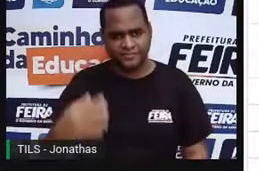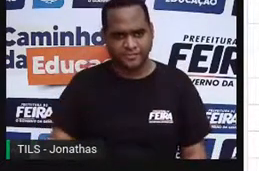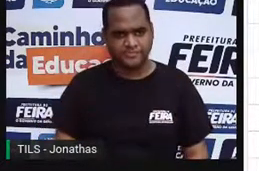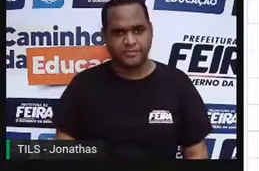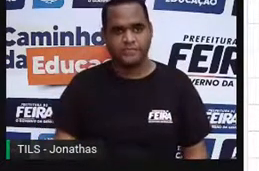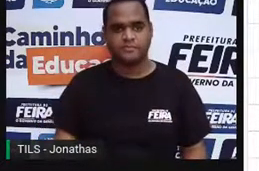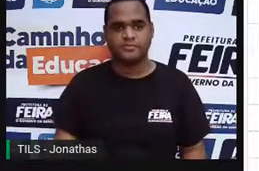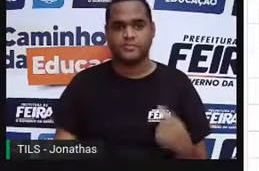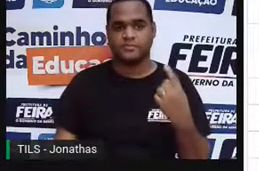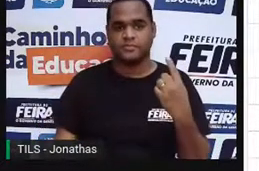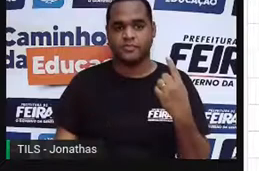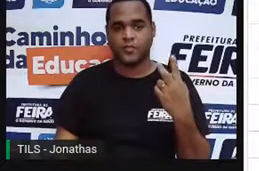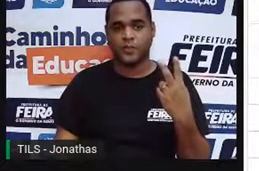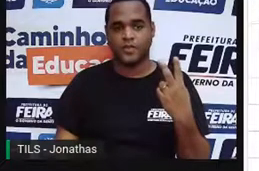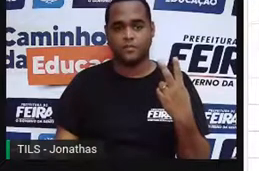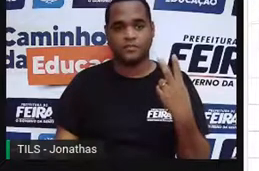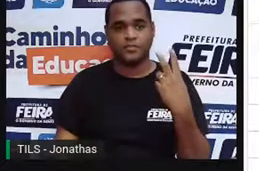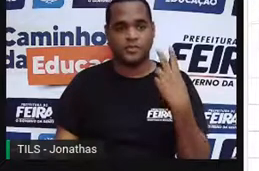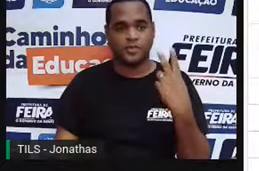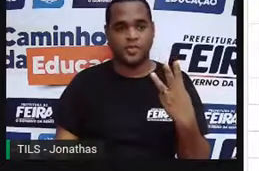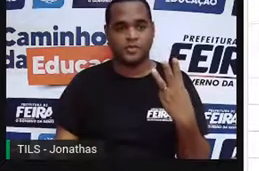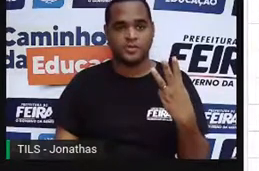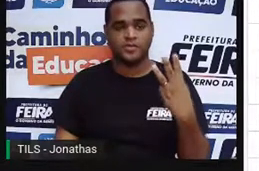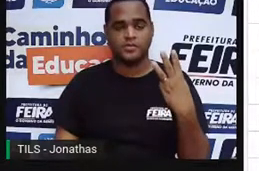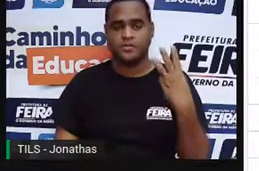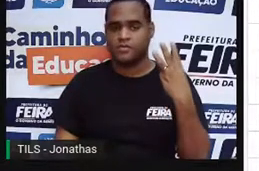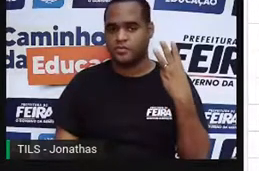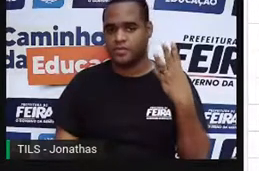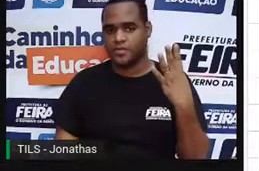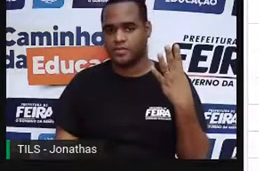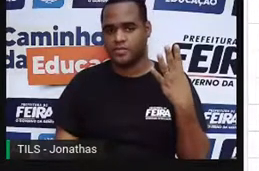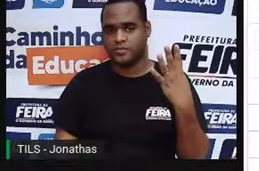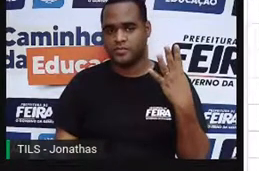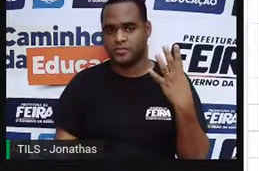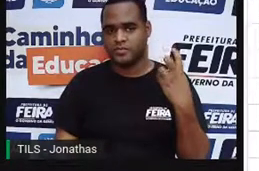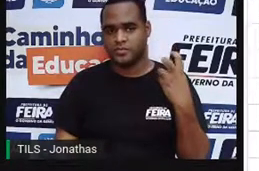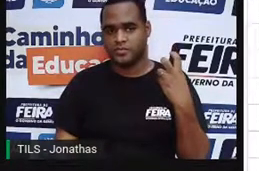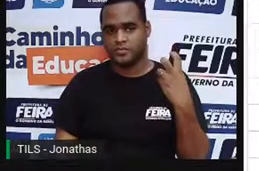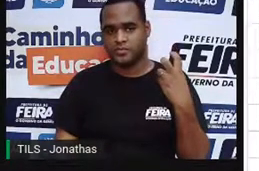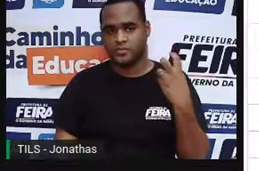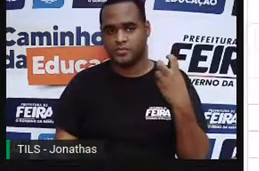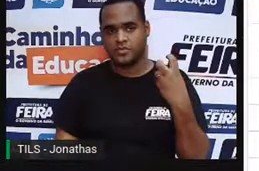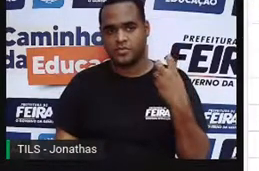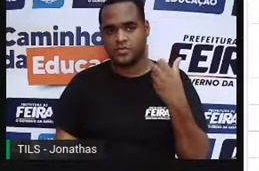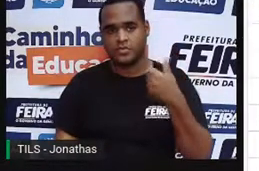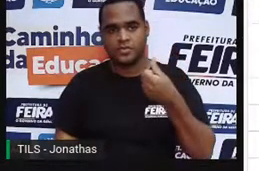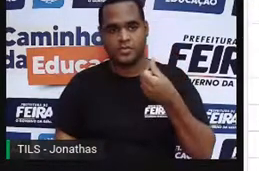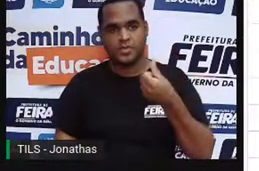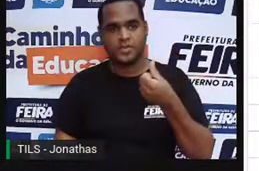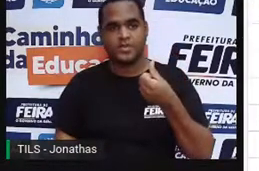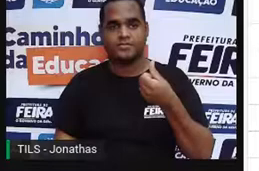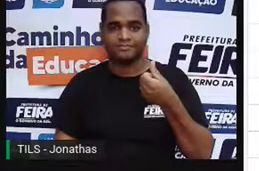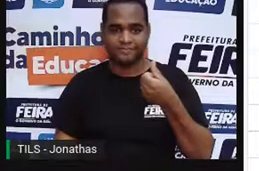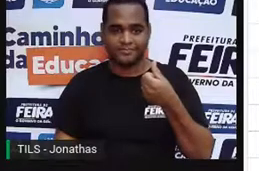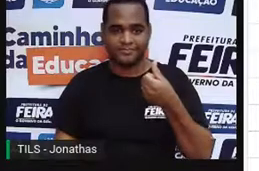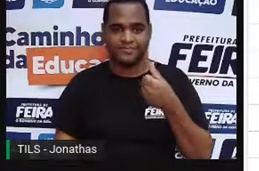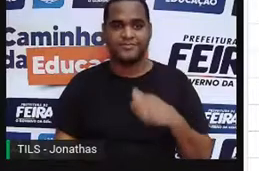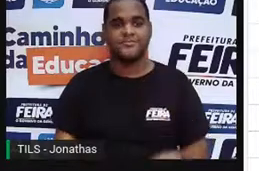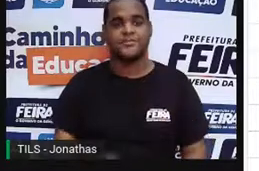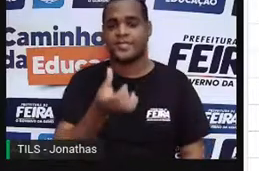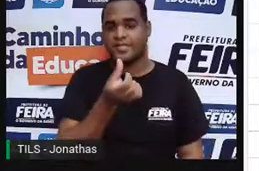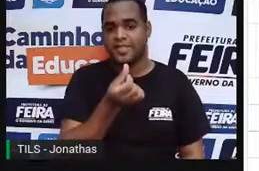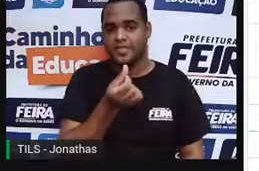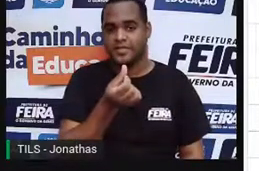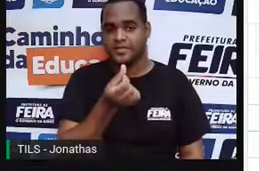uma fileira duas fileiras três fileiras quatro fileiras cinco fileiras 6 fileiras